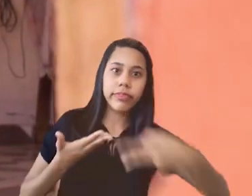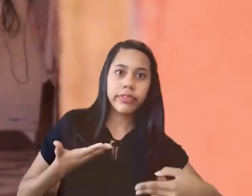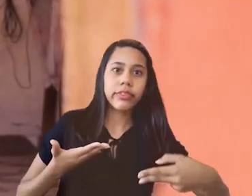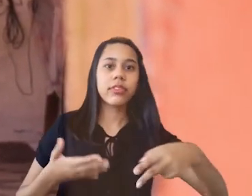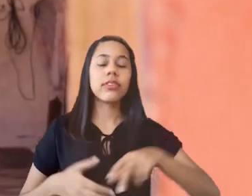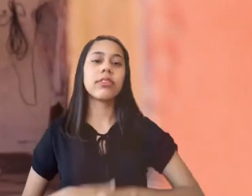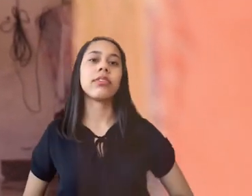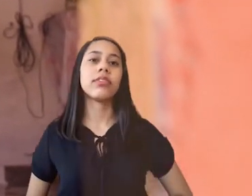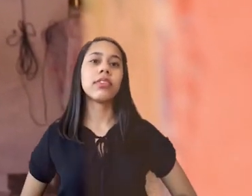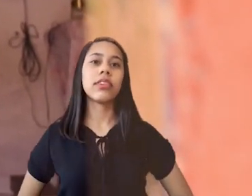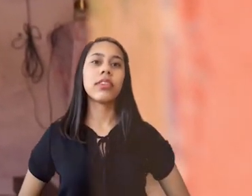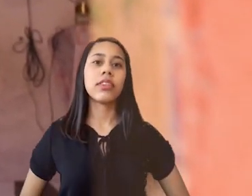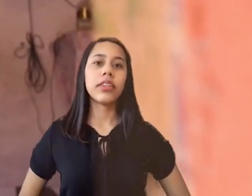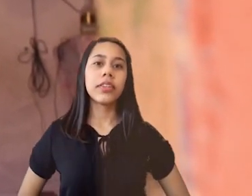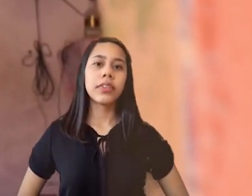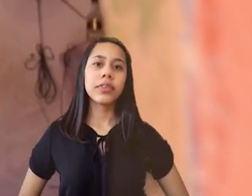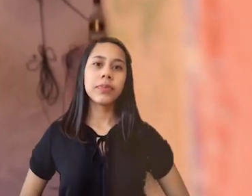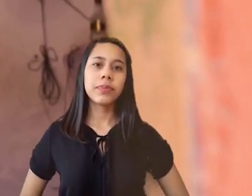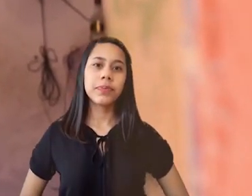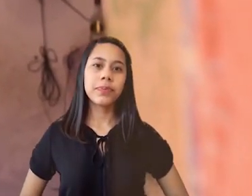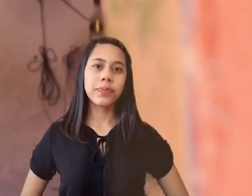calmo.